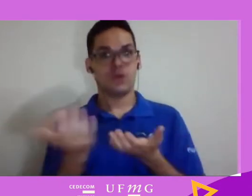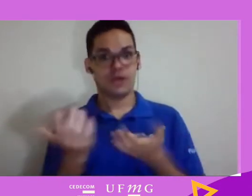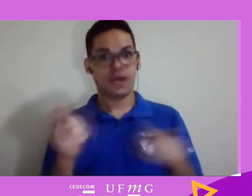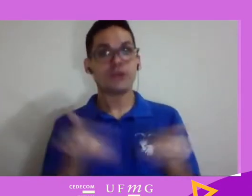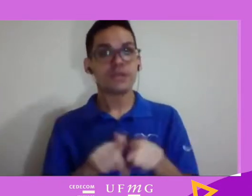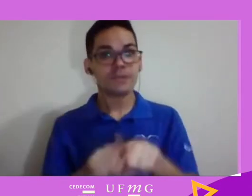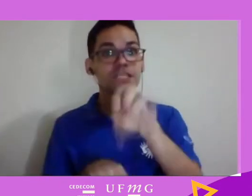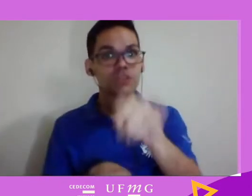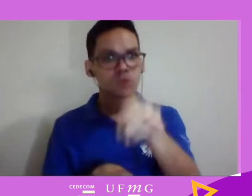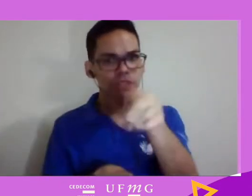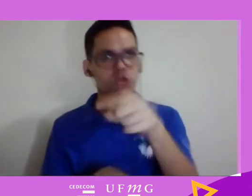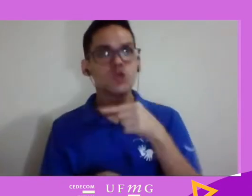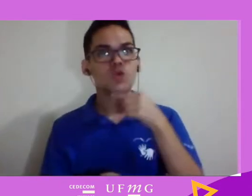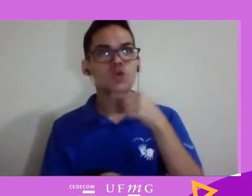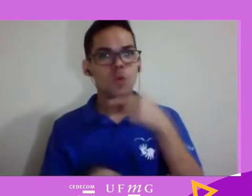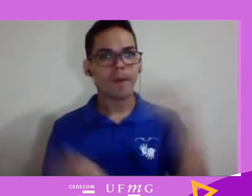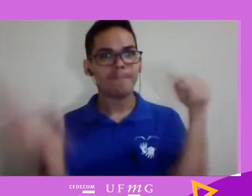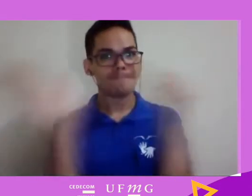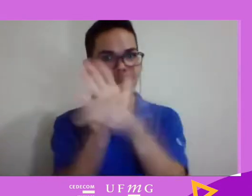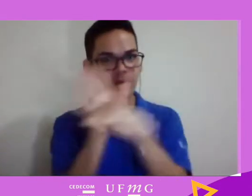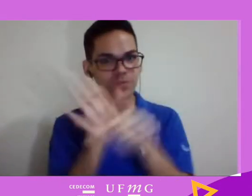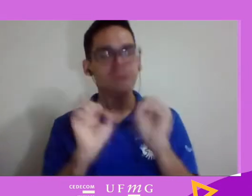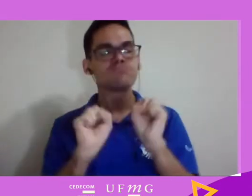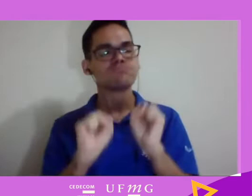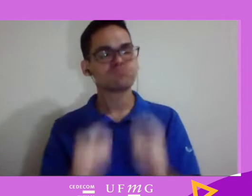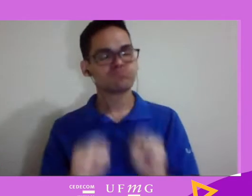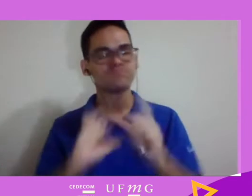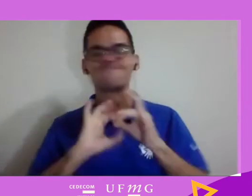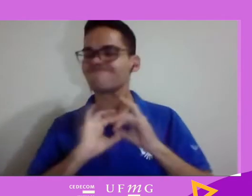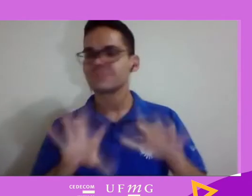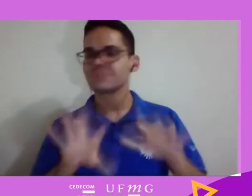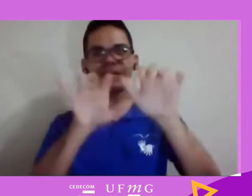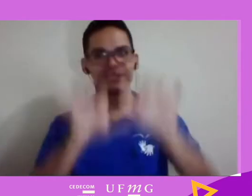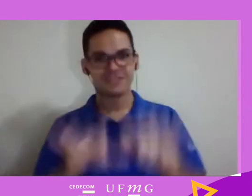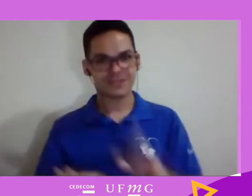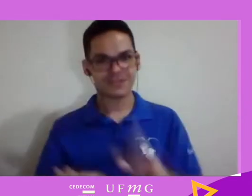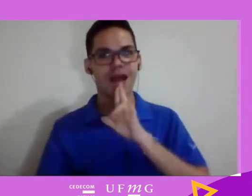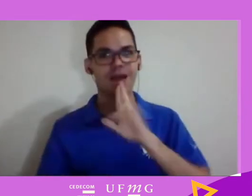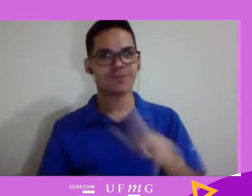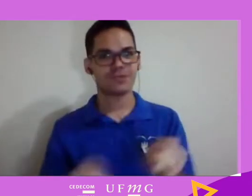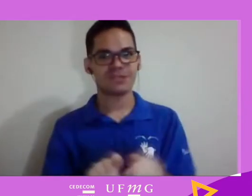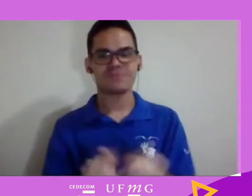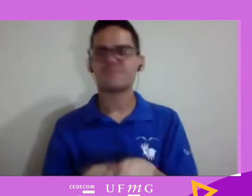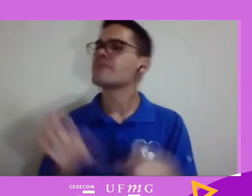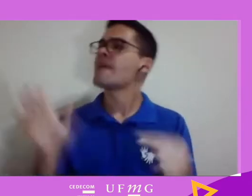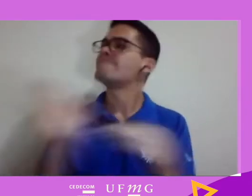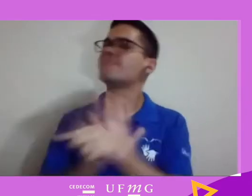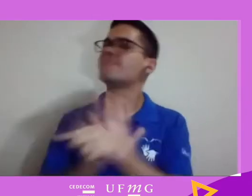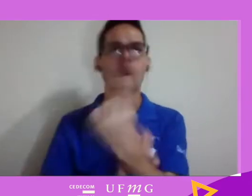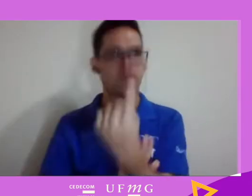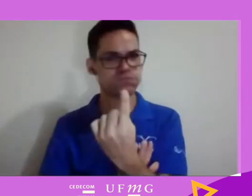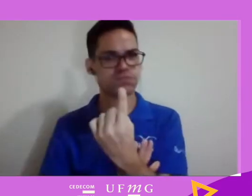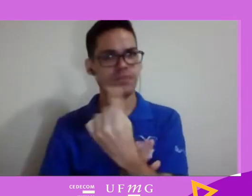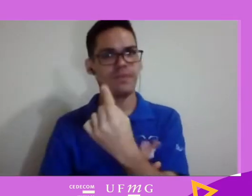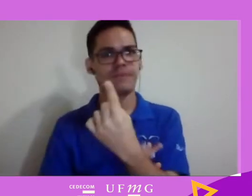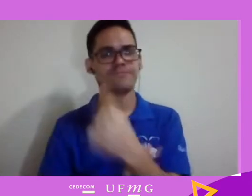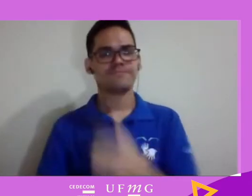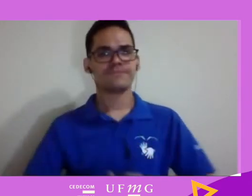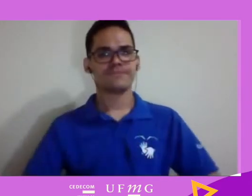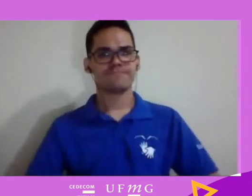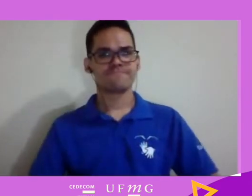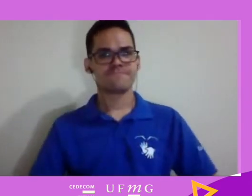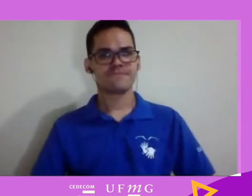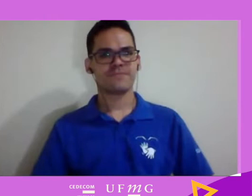responder também. Inclusive, já temos uma das perguntas eu só não consegui pegar o nome, mas que seria